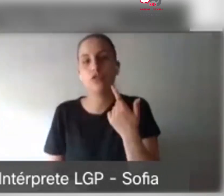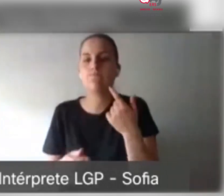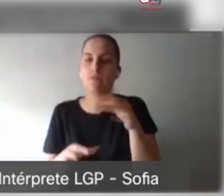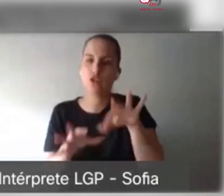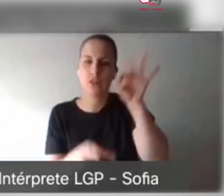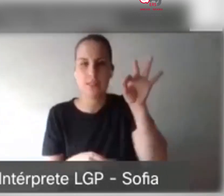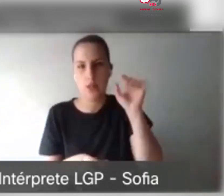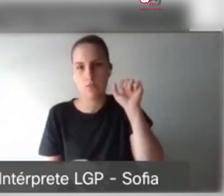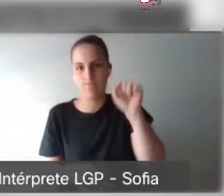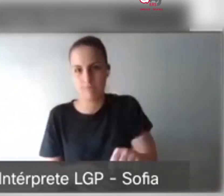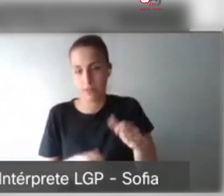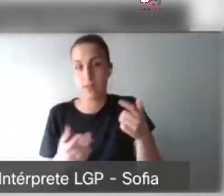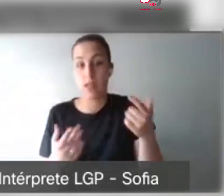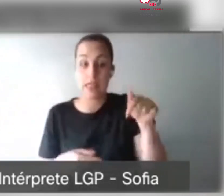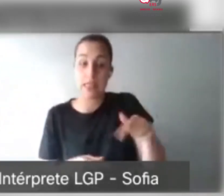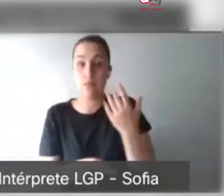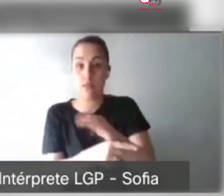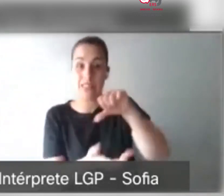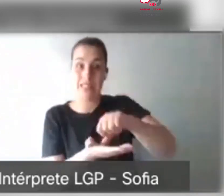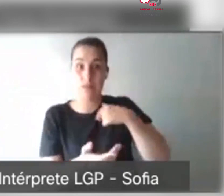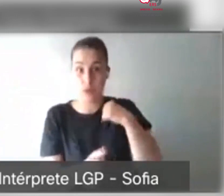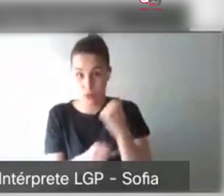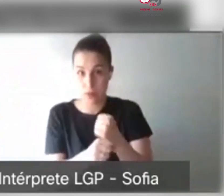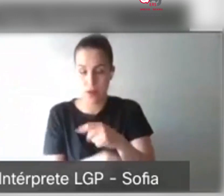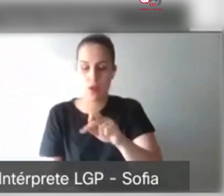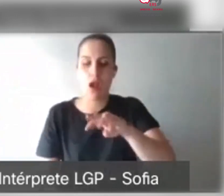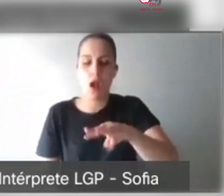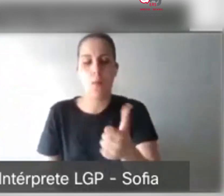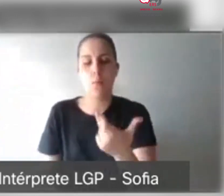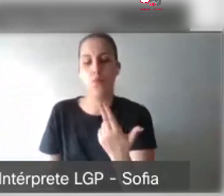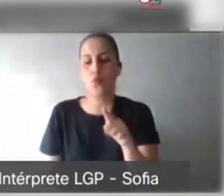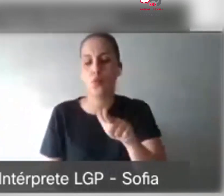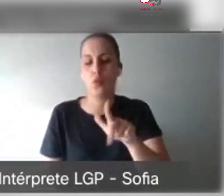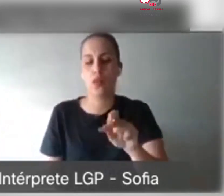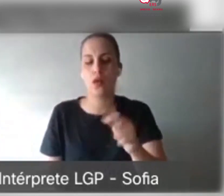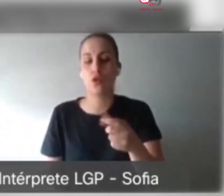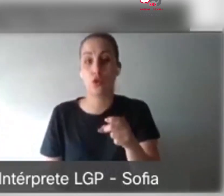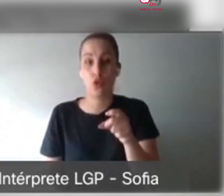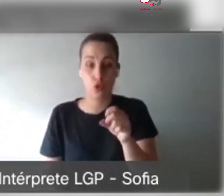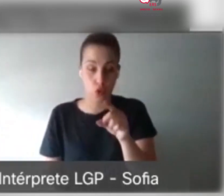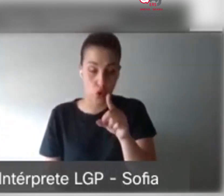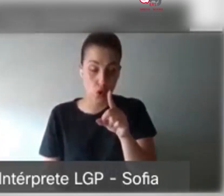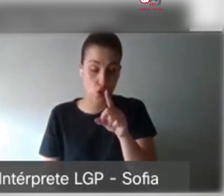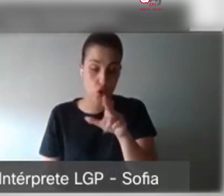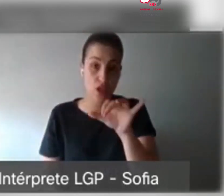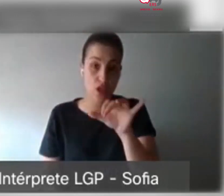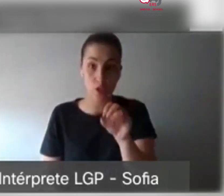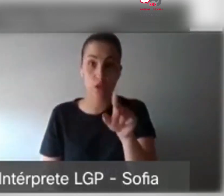uma exceção. Aqui, por exemplo, no centro onde eu trabalho, no centro ambulatório, e sei que isso aconteceu em muitos outros hospitais, sempre que um